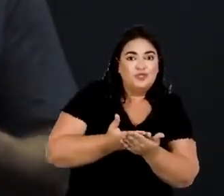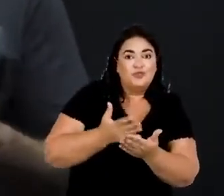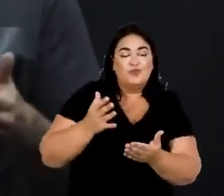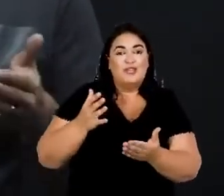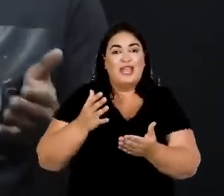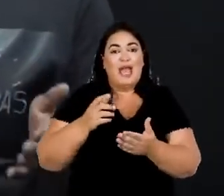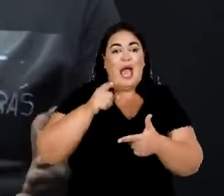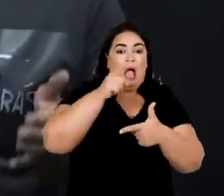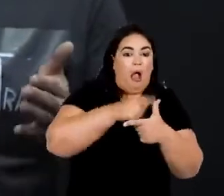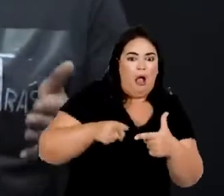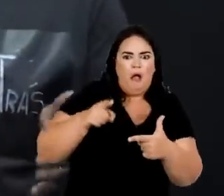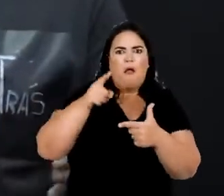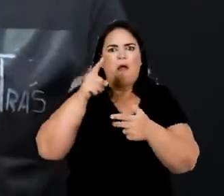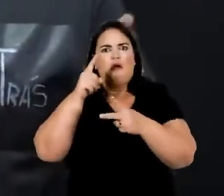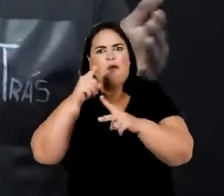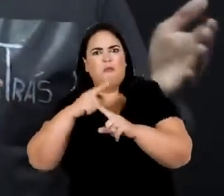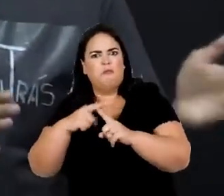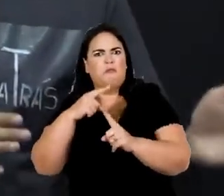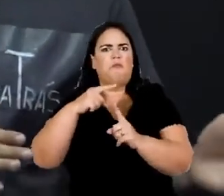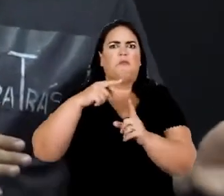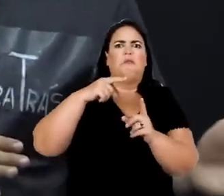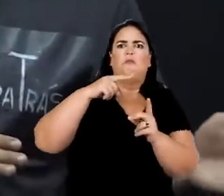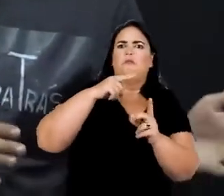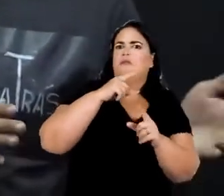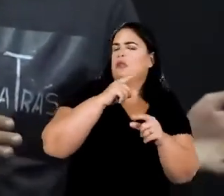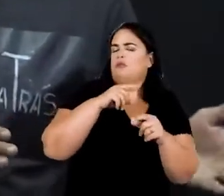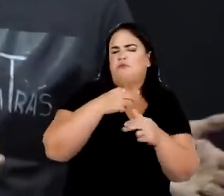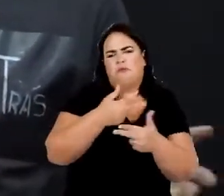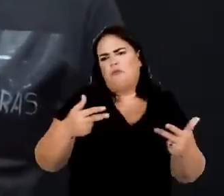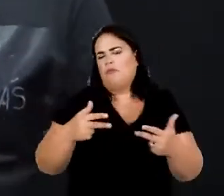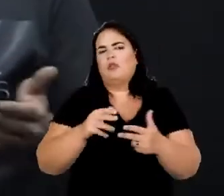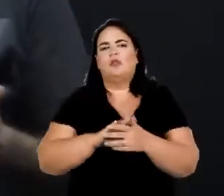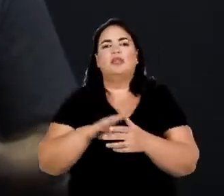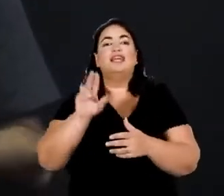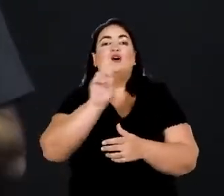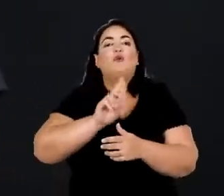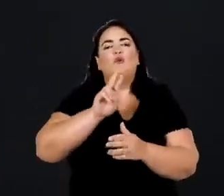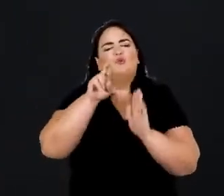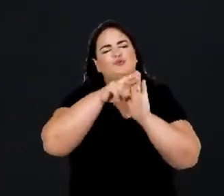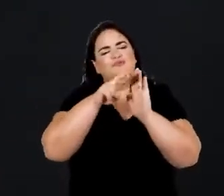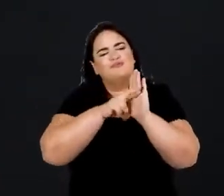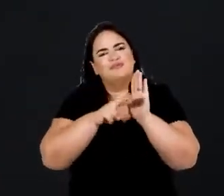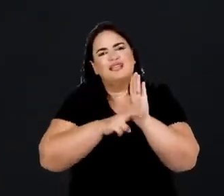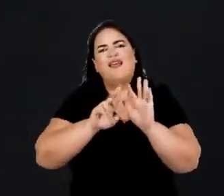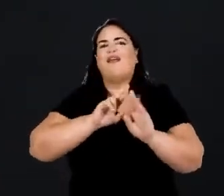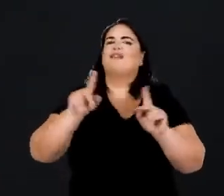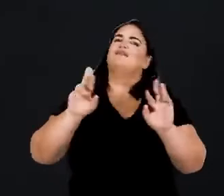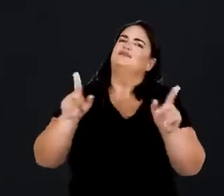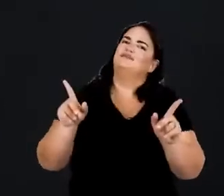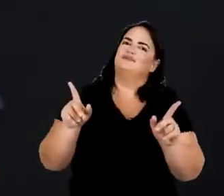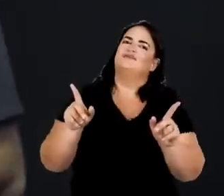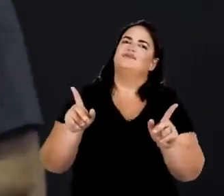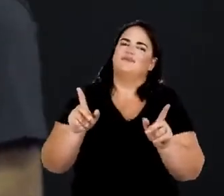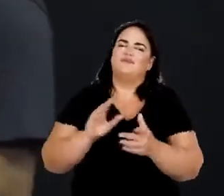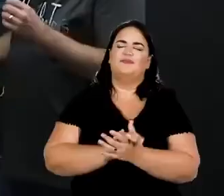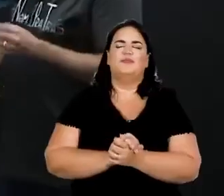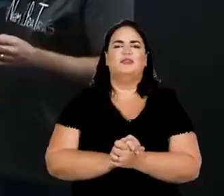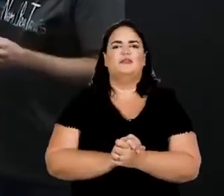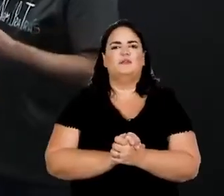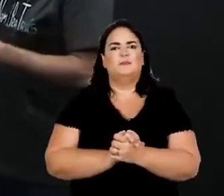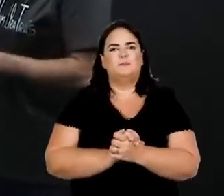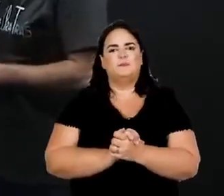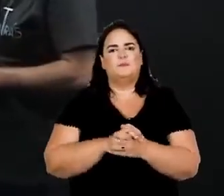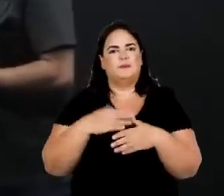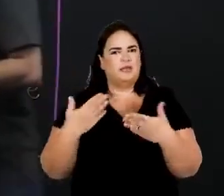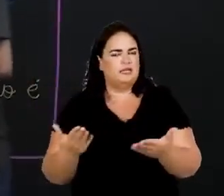nós nós utilizaremos regras diferentes diferentes das que a gente está acostumado a utilizar Tá bom